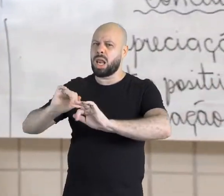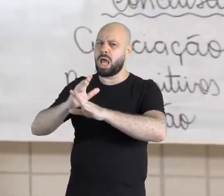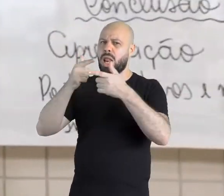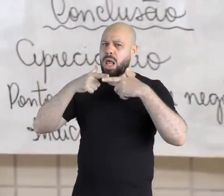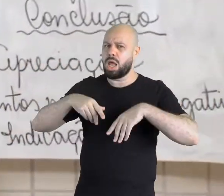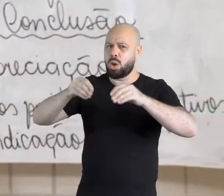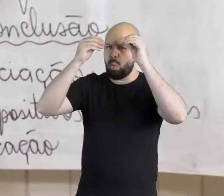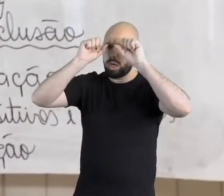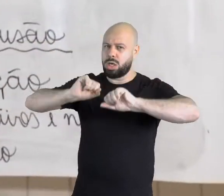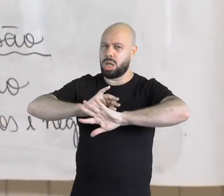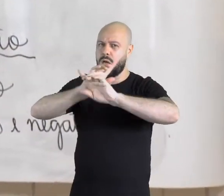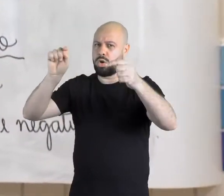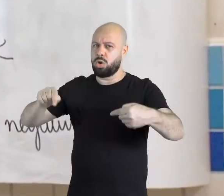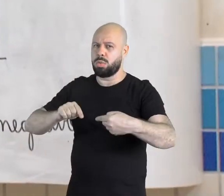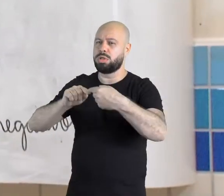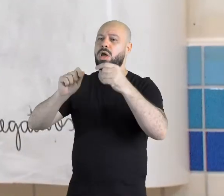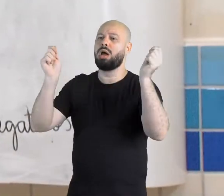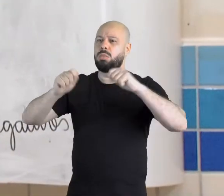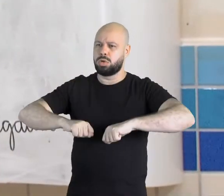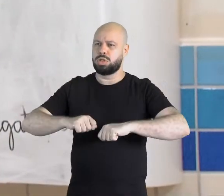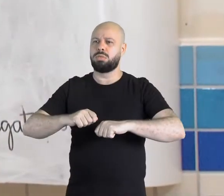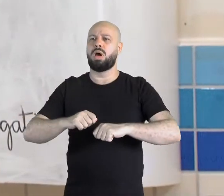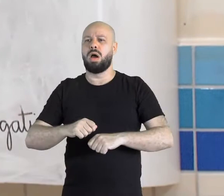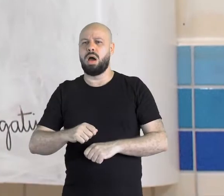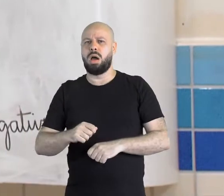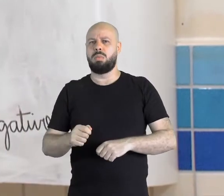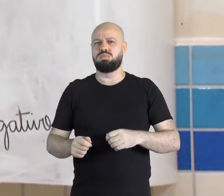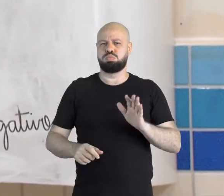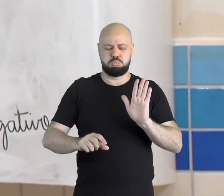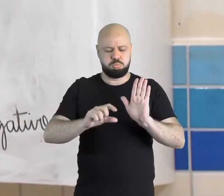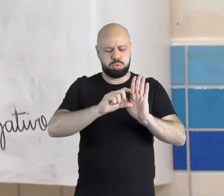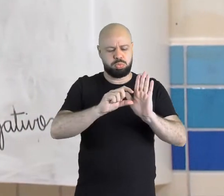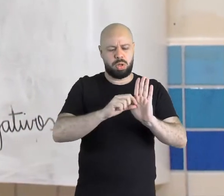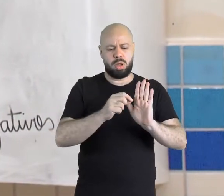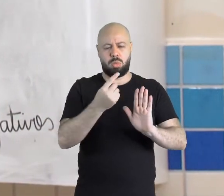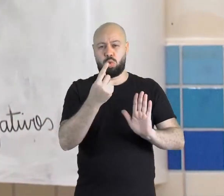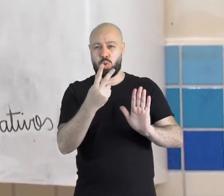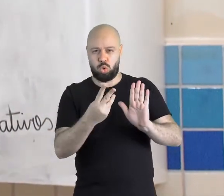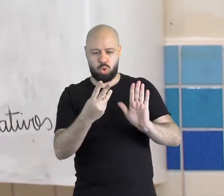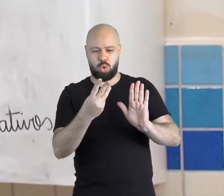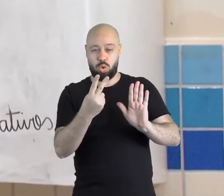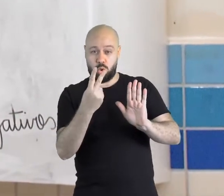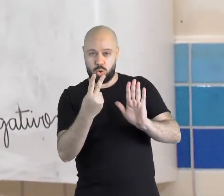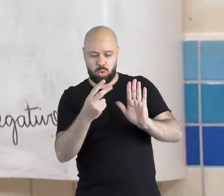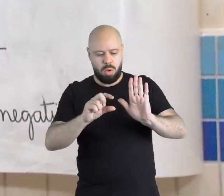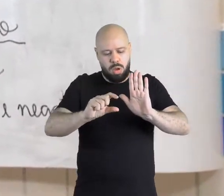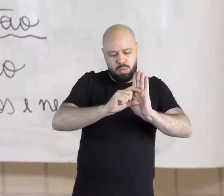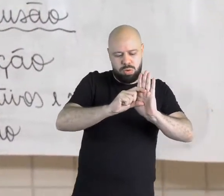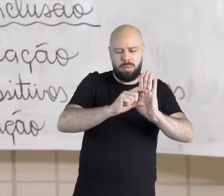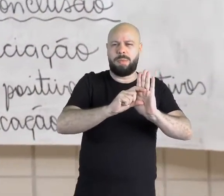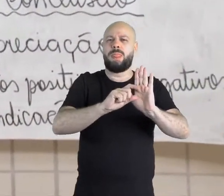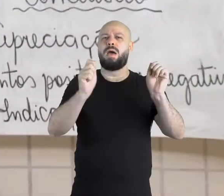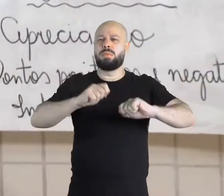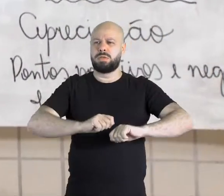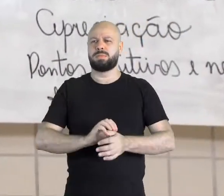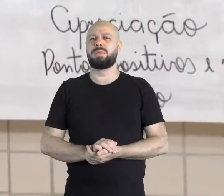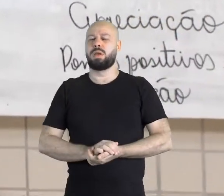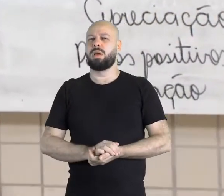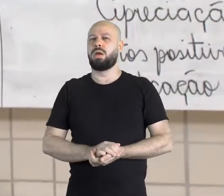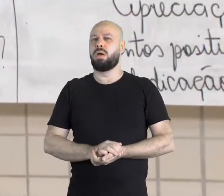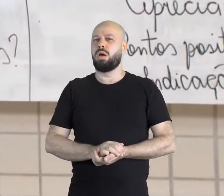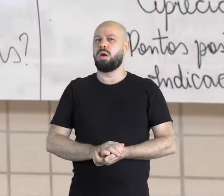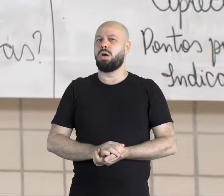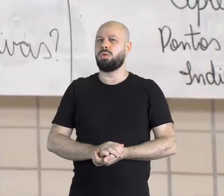pode colocar aqui no detalhamento das informações, no desenvolvimento. Então, só recapitulando, 3 parágrafos